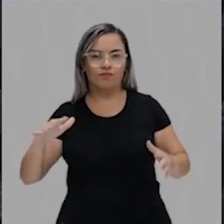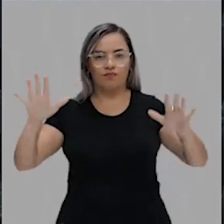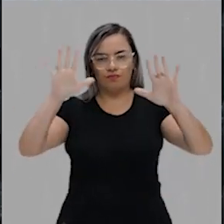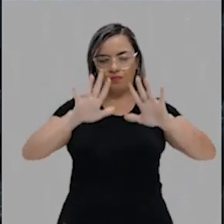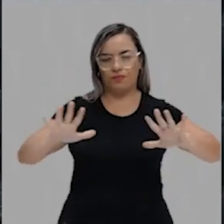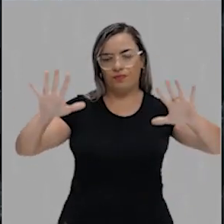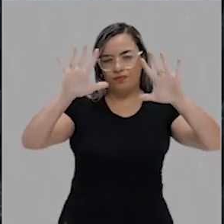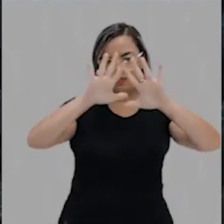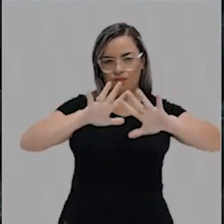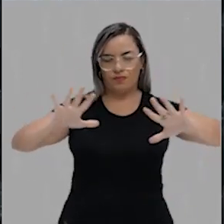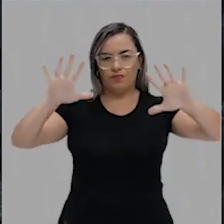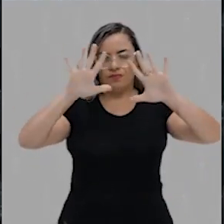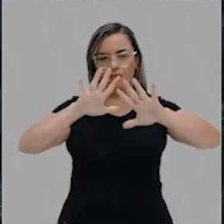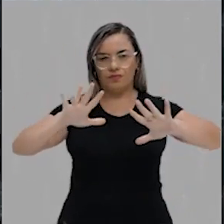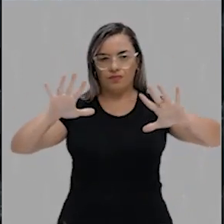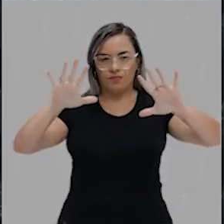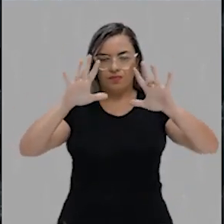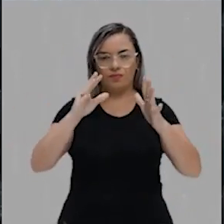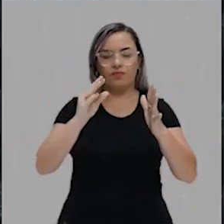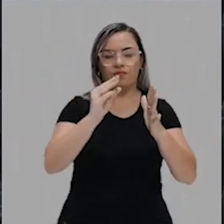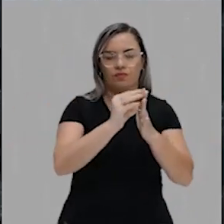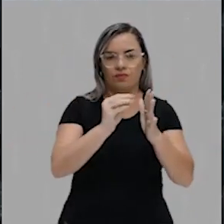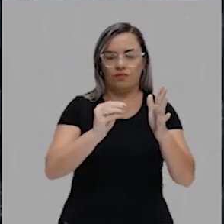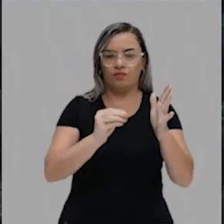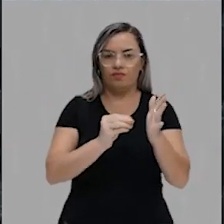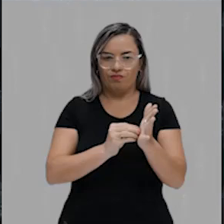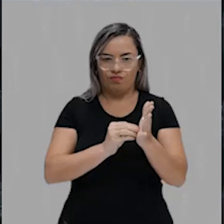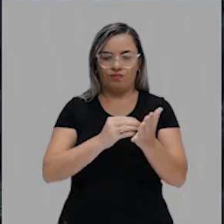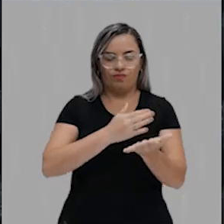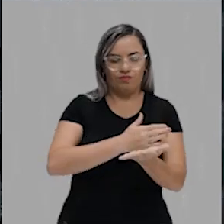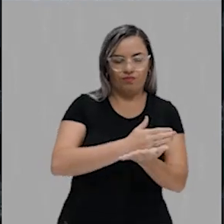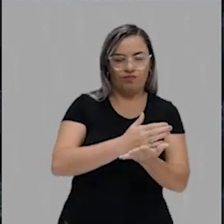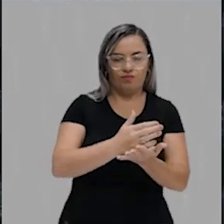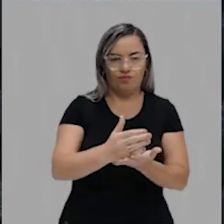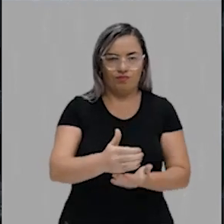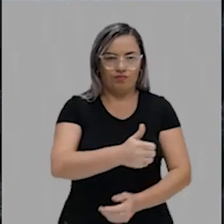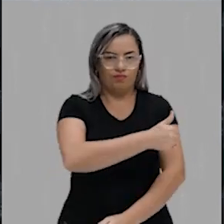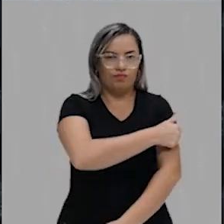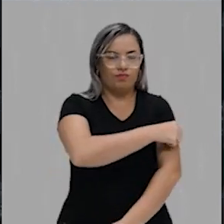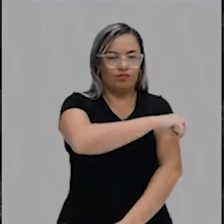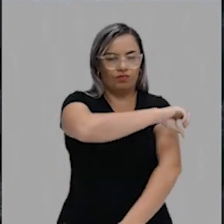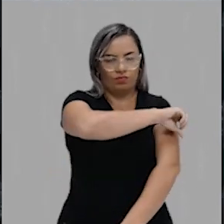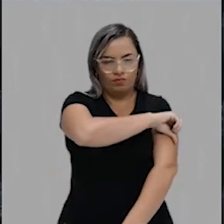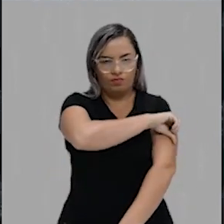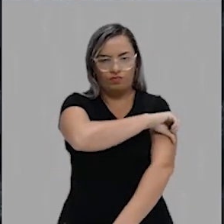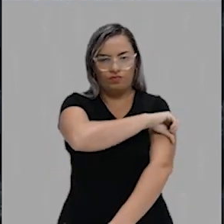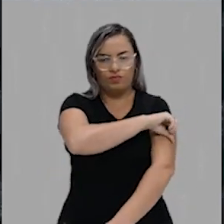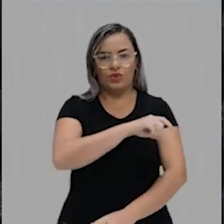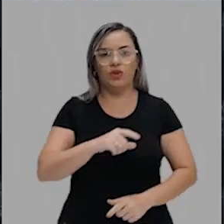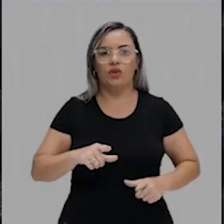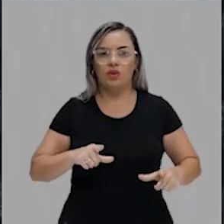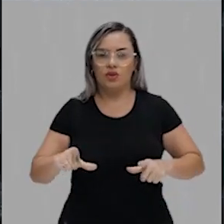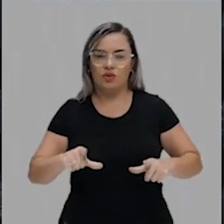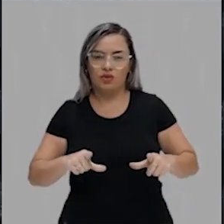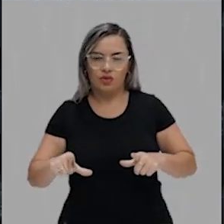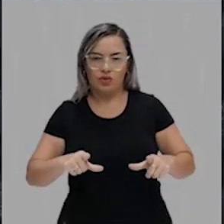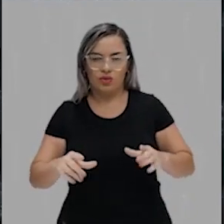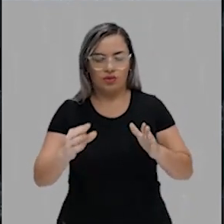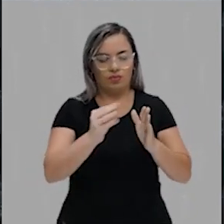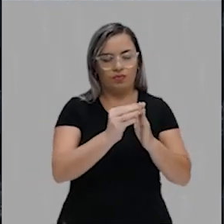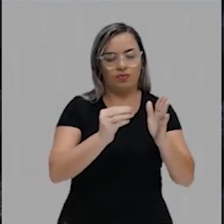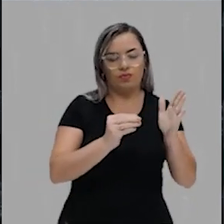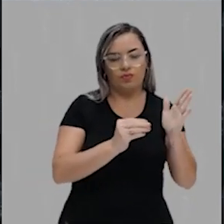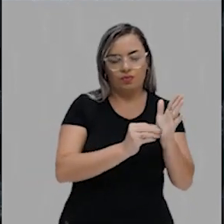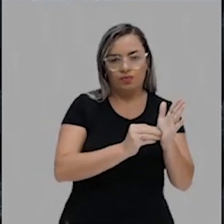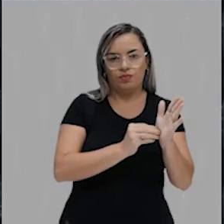né? É um tipo de conteúdo que a gente trabalha desde o ensino fundamental. Os professores têm trazido esse conteúdo para